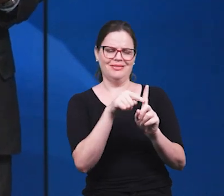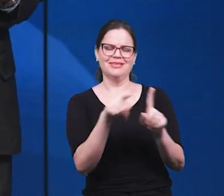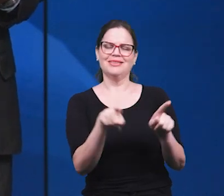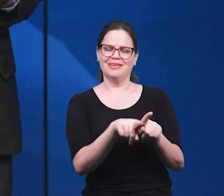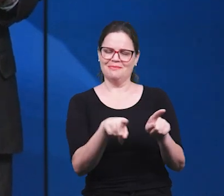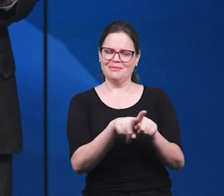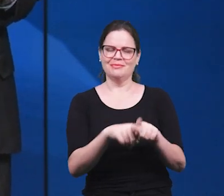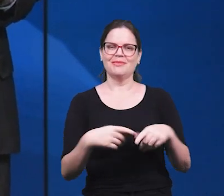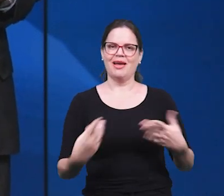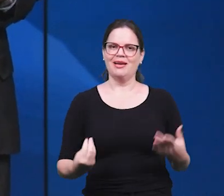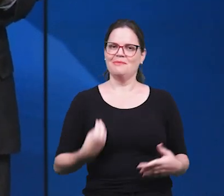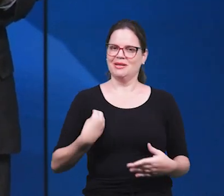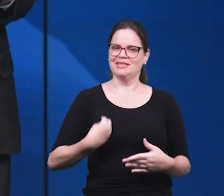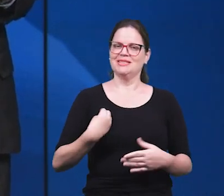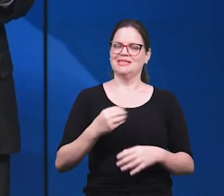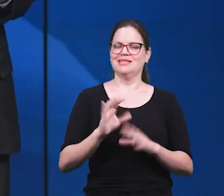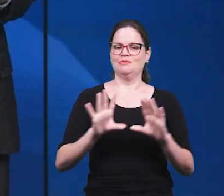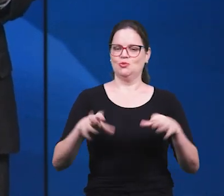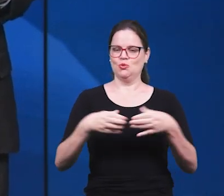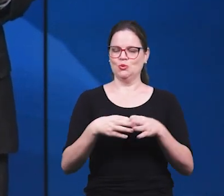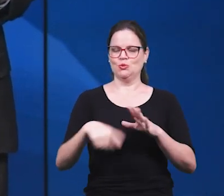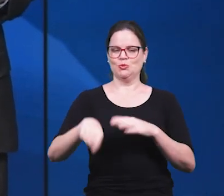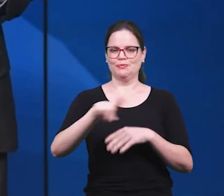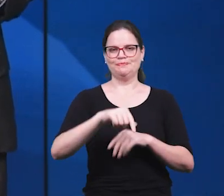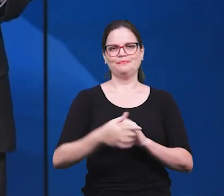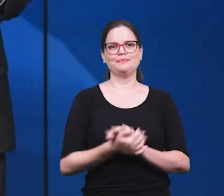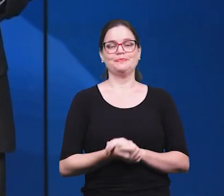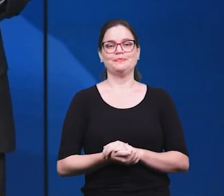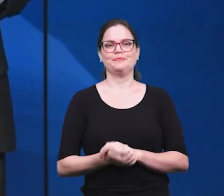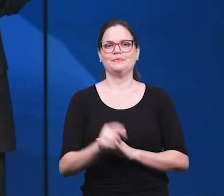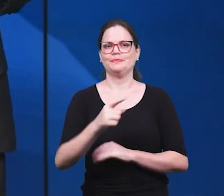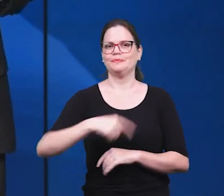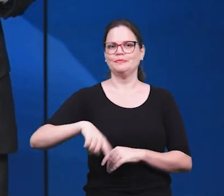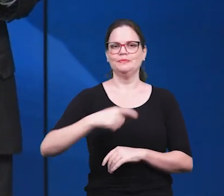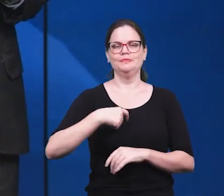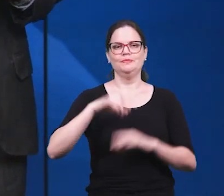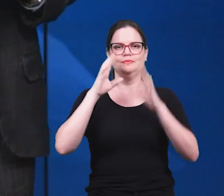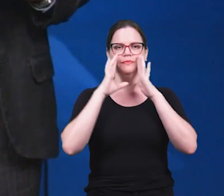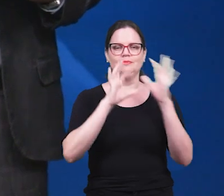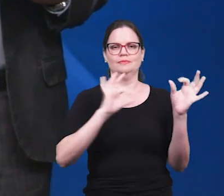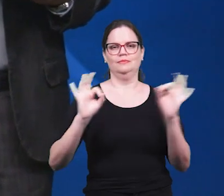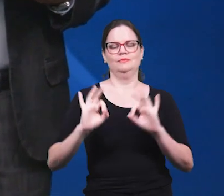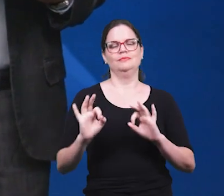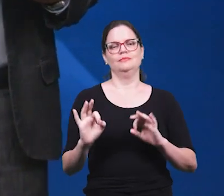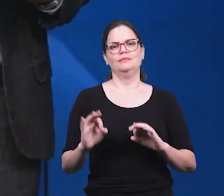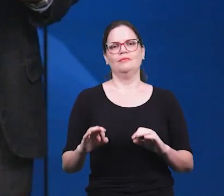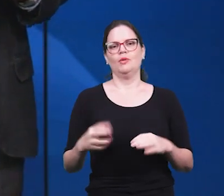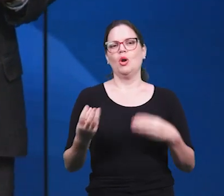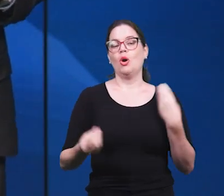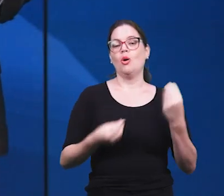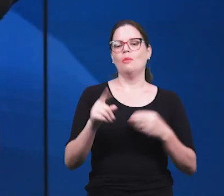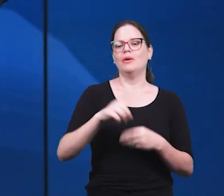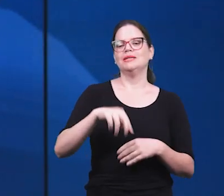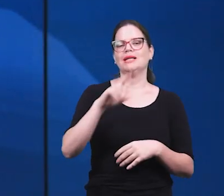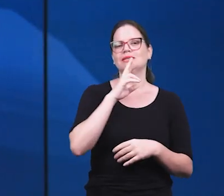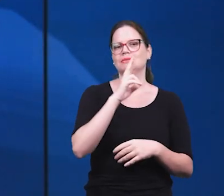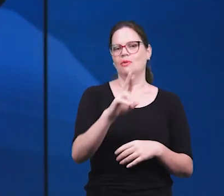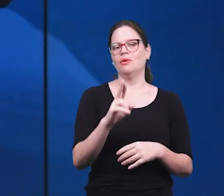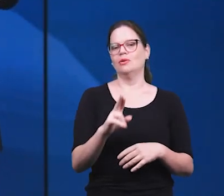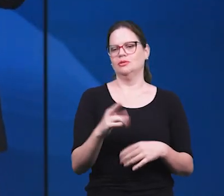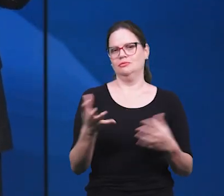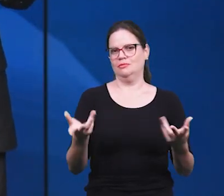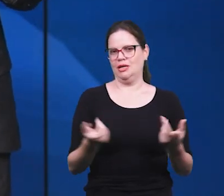estão gestantes, que fazem parte também dessa classe. E nós vamos ver então aqui agora como os bebês respondem às perguntas. Que